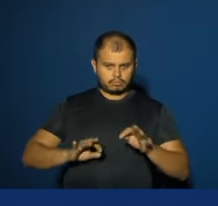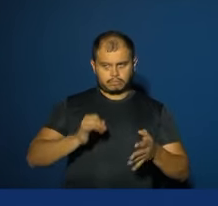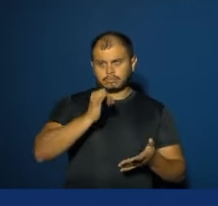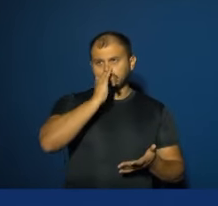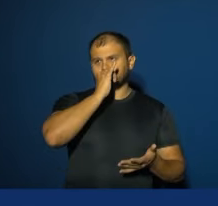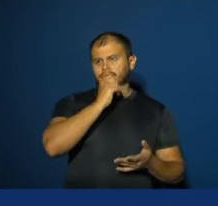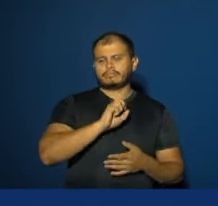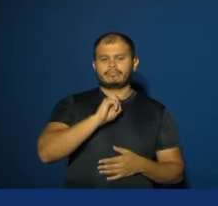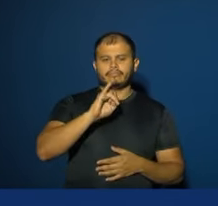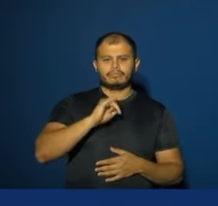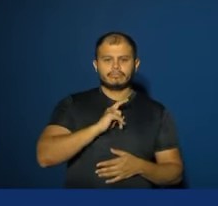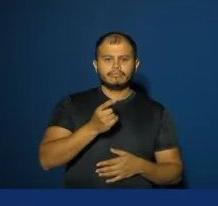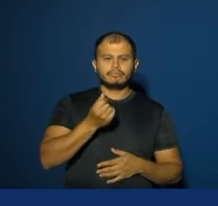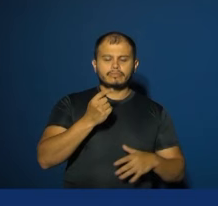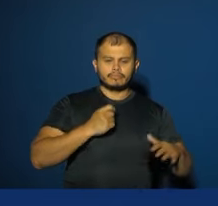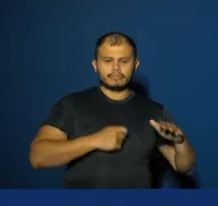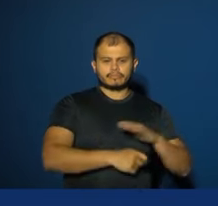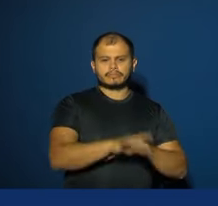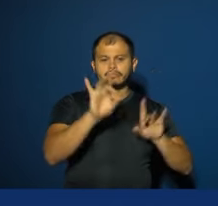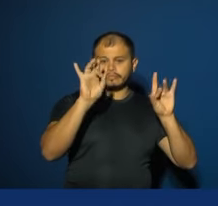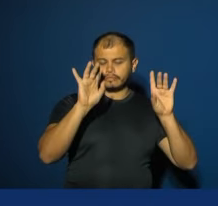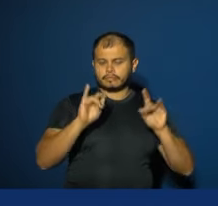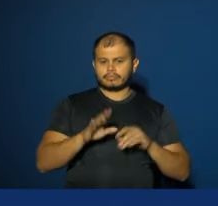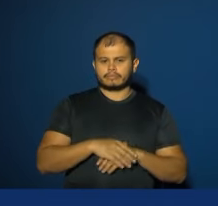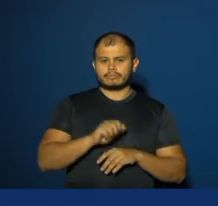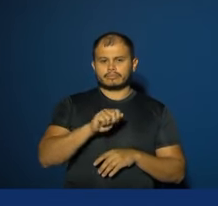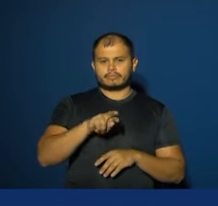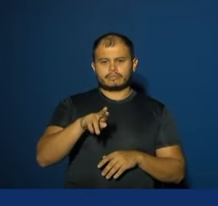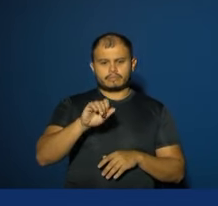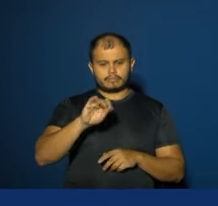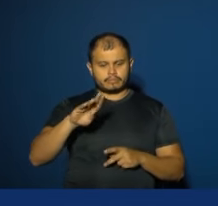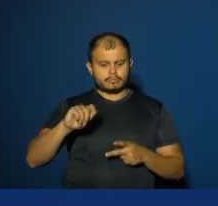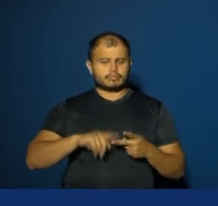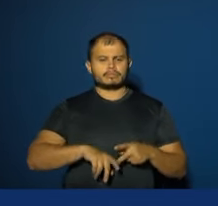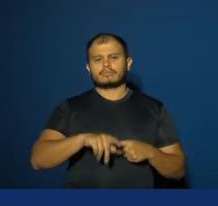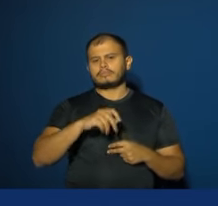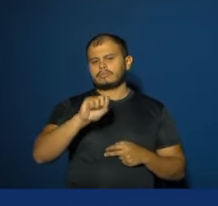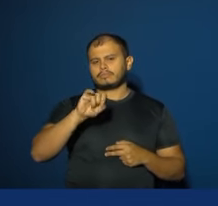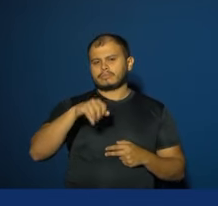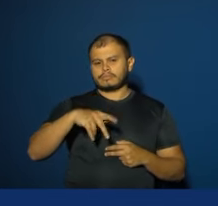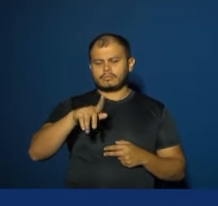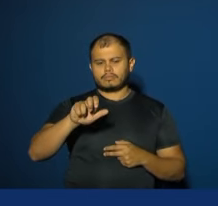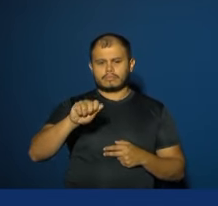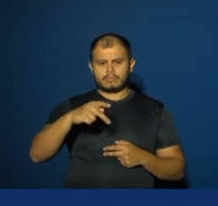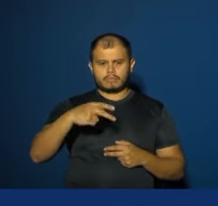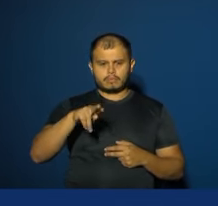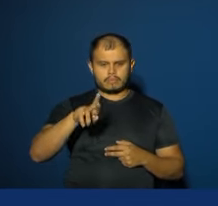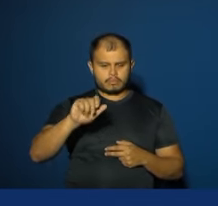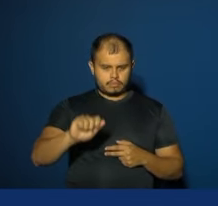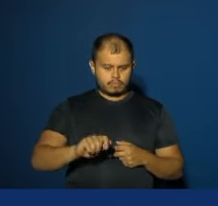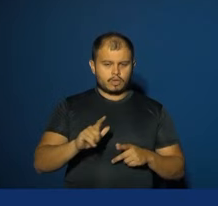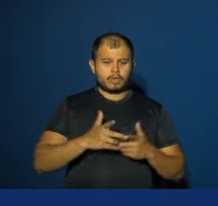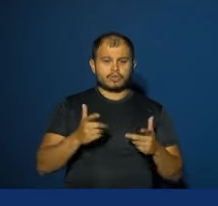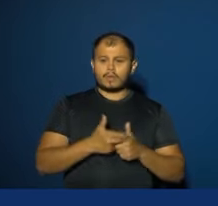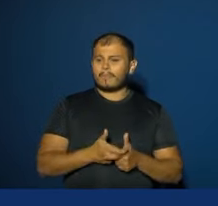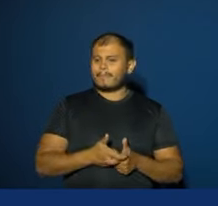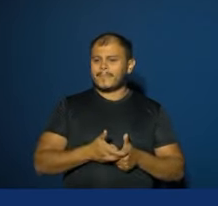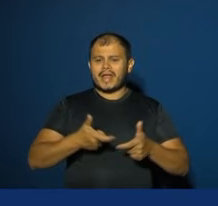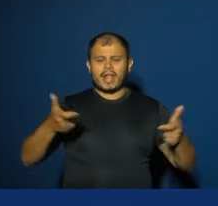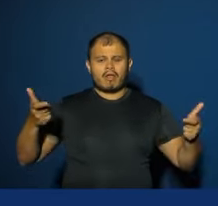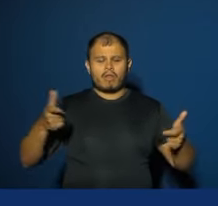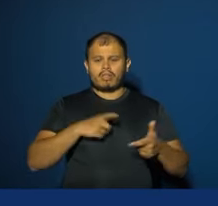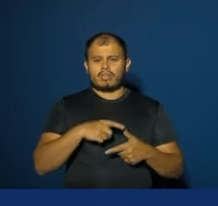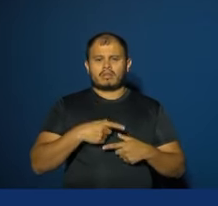exemplo dos Fundos soberanos Como eu disse aqui o da Arábia Saudita o de Singapura que são Talvez hoje os maiores detentores de